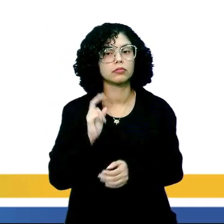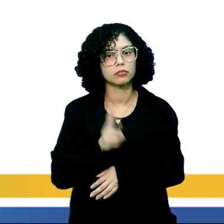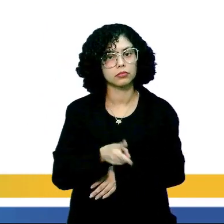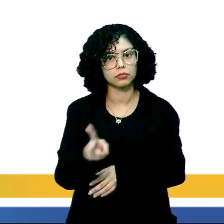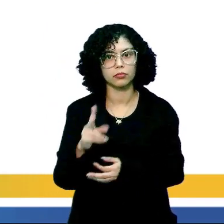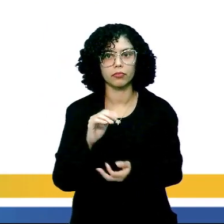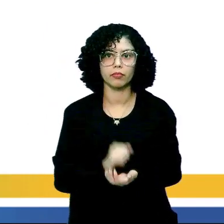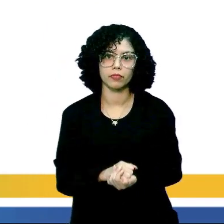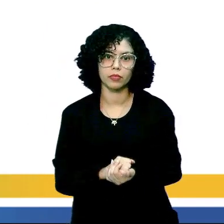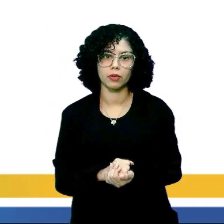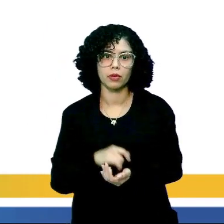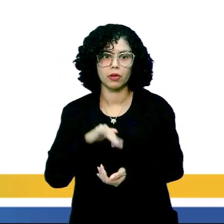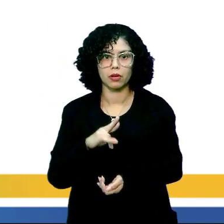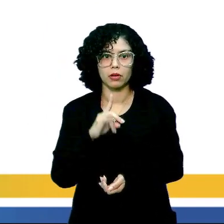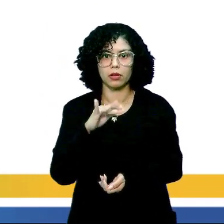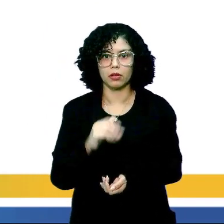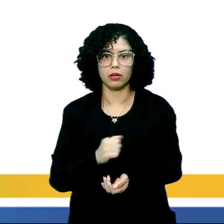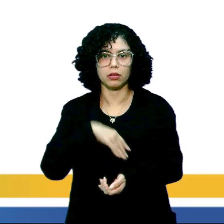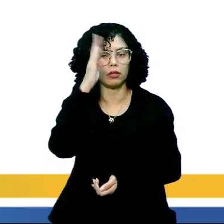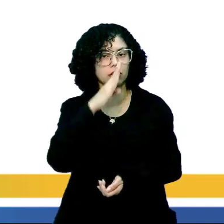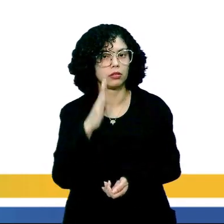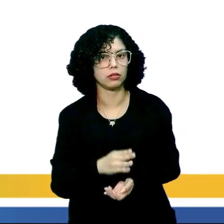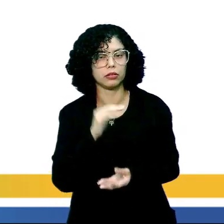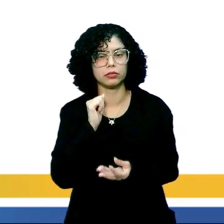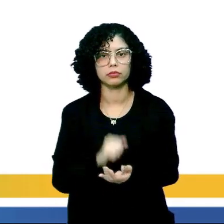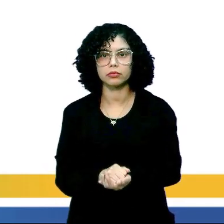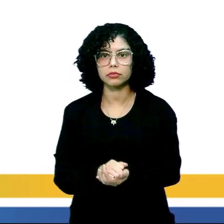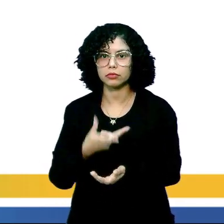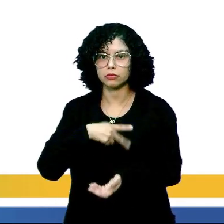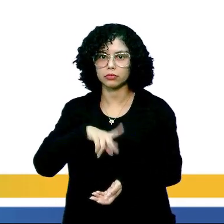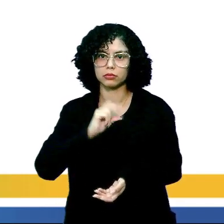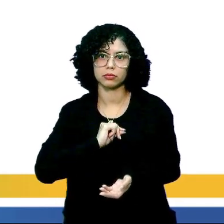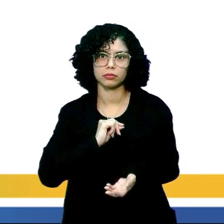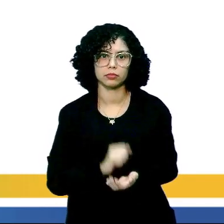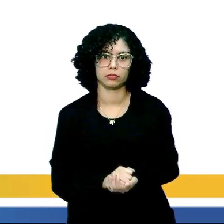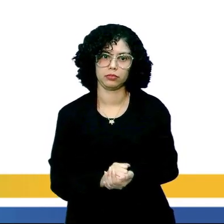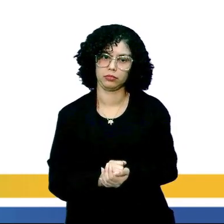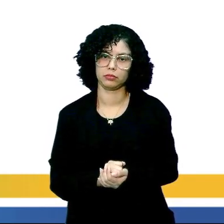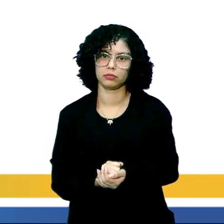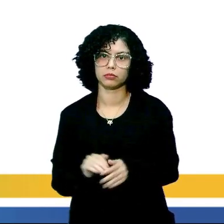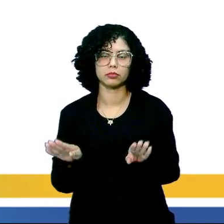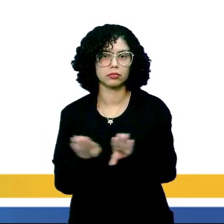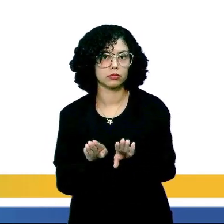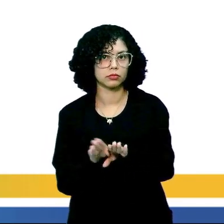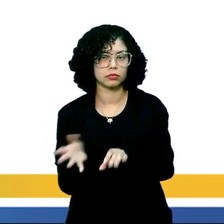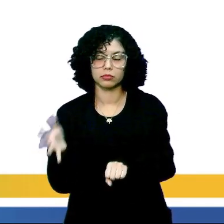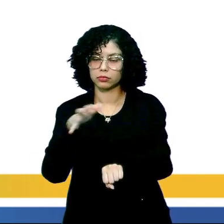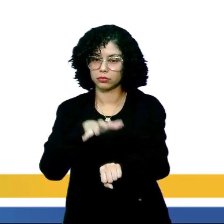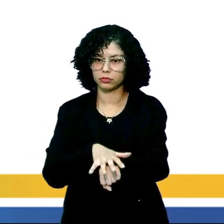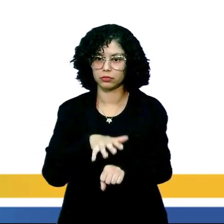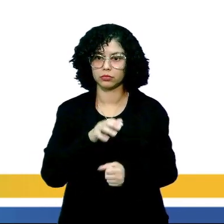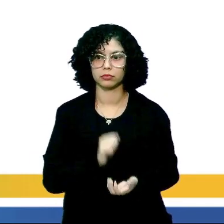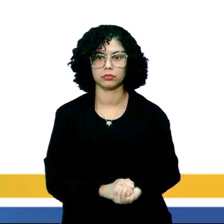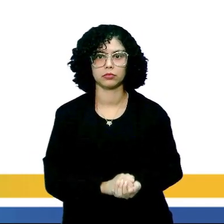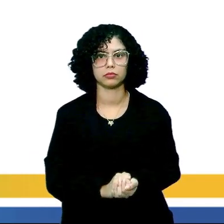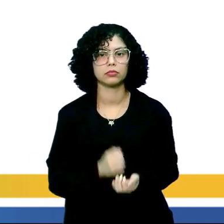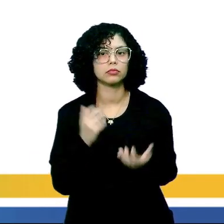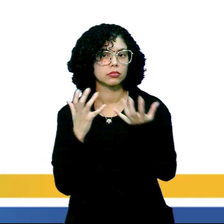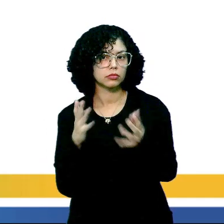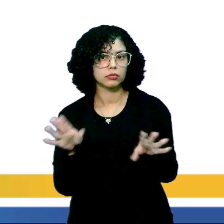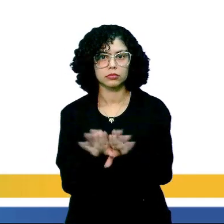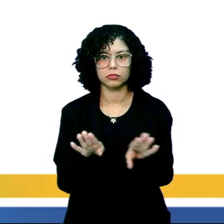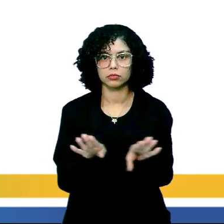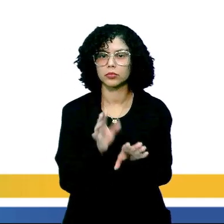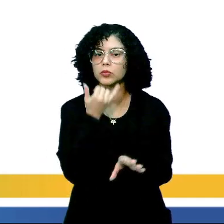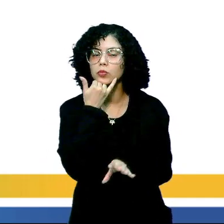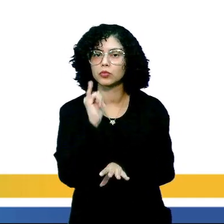o monopólio dos brasileiros com relação a Portugal, ou seja, para manter o pacto colonial, tá? E queriam também perdão